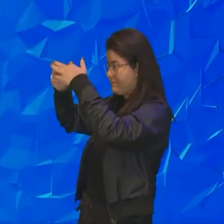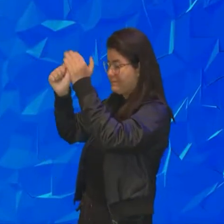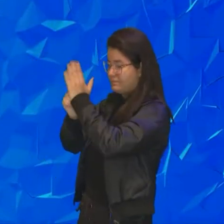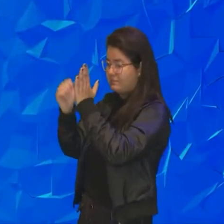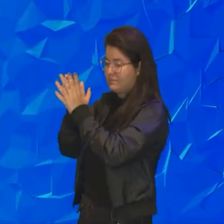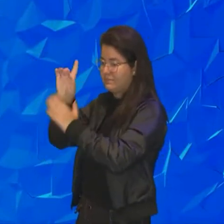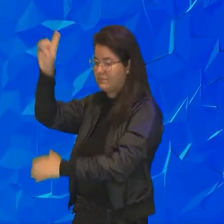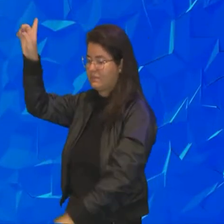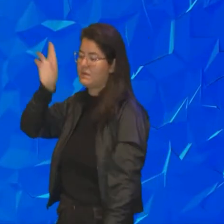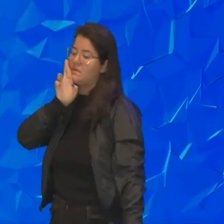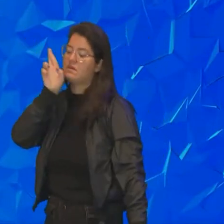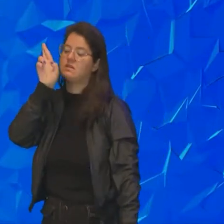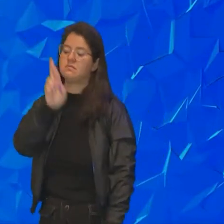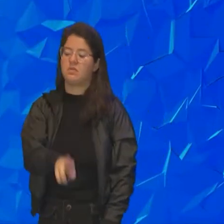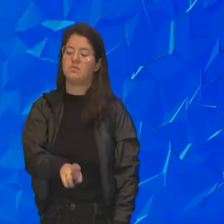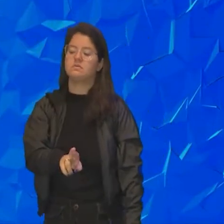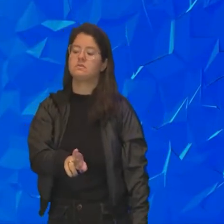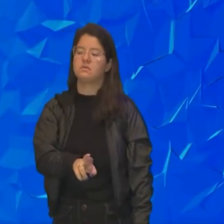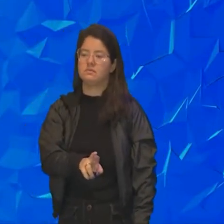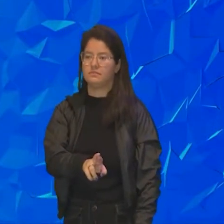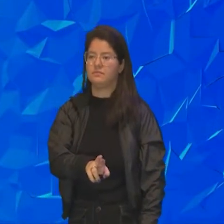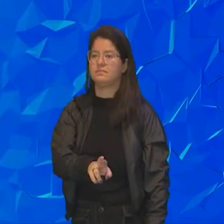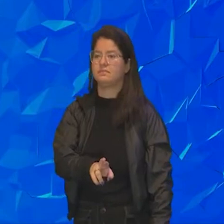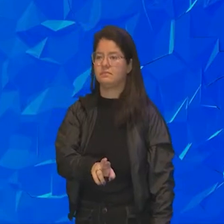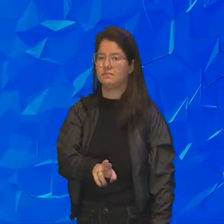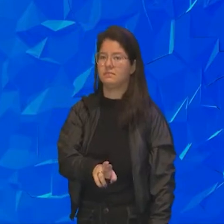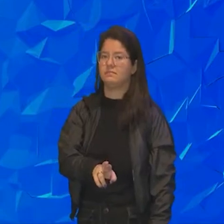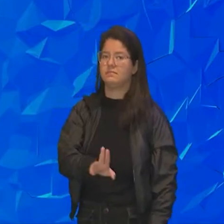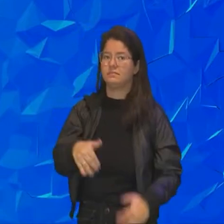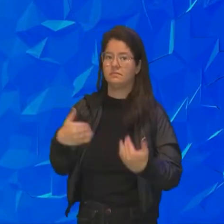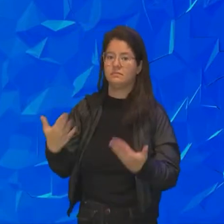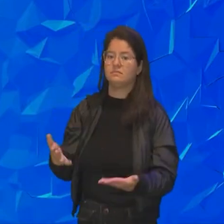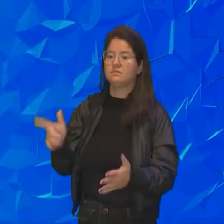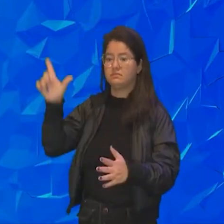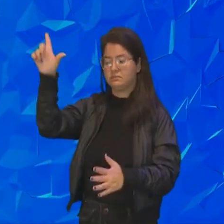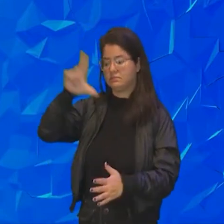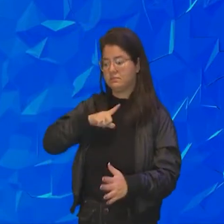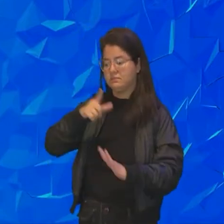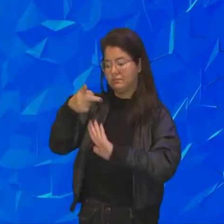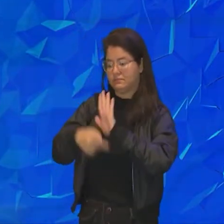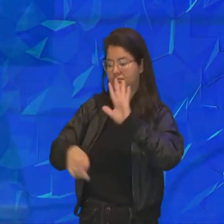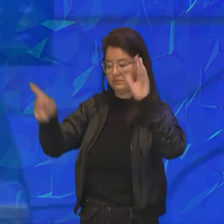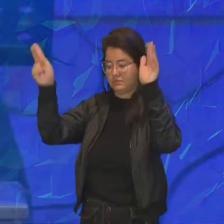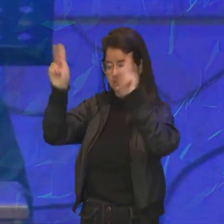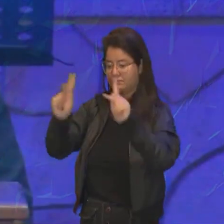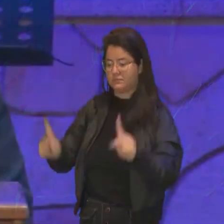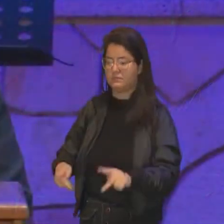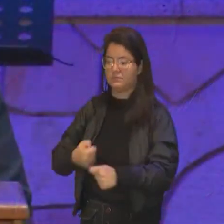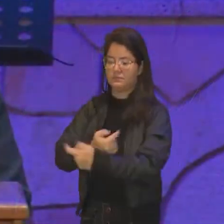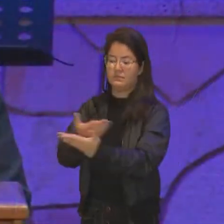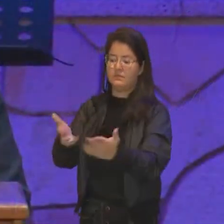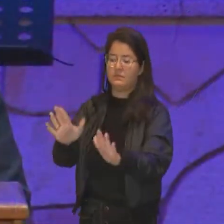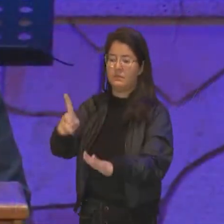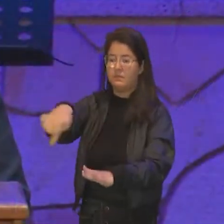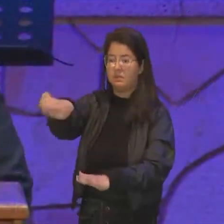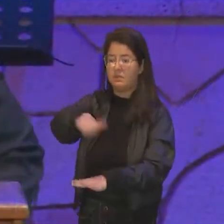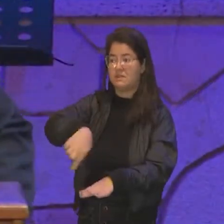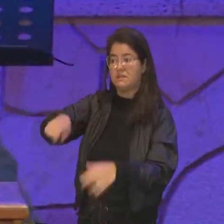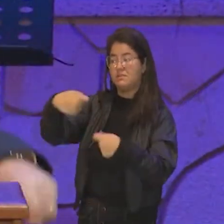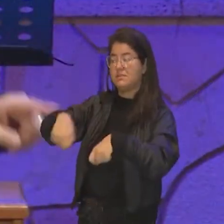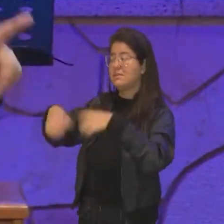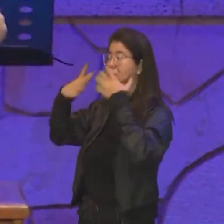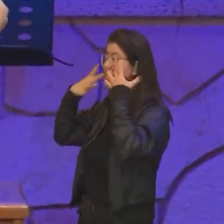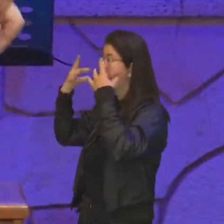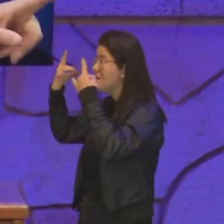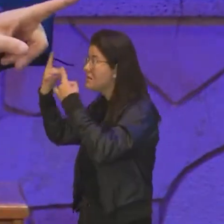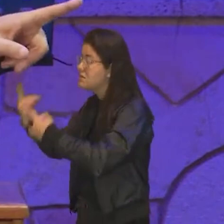eu vos ouvirei. Eu tenho planos de paz para vocês, mas vocês irão me ouvir, o